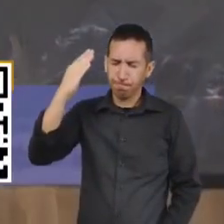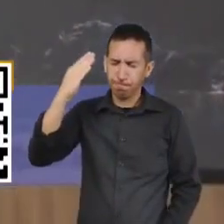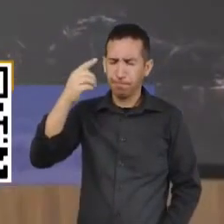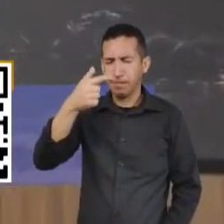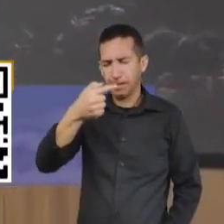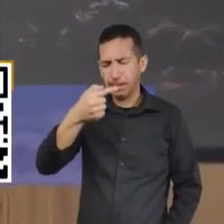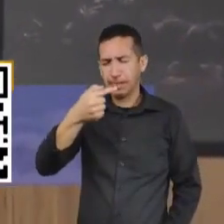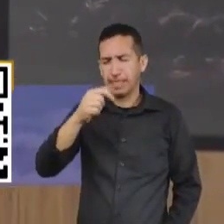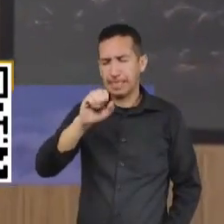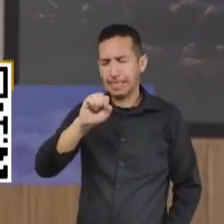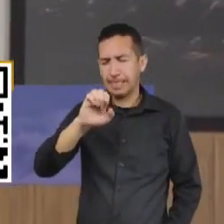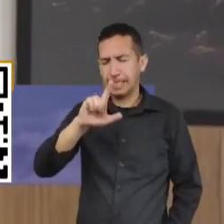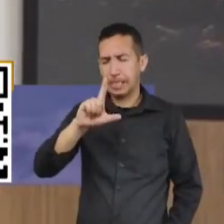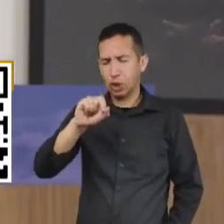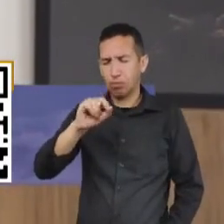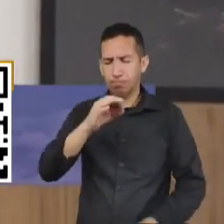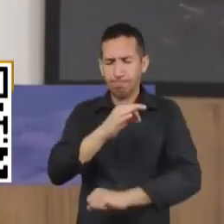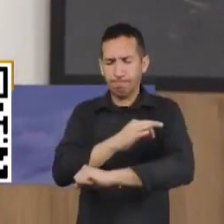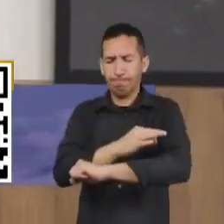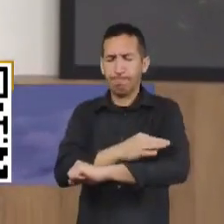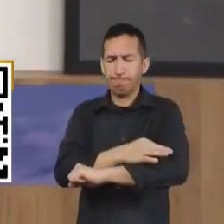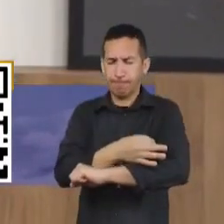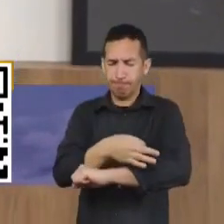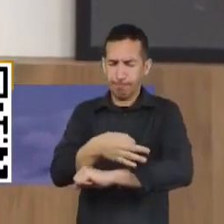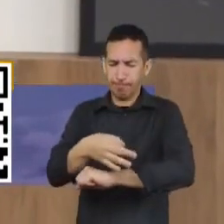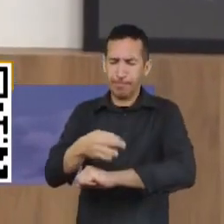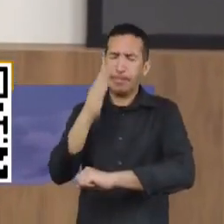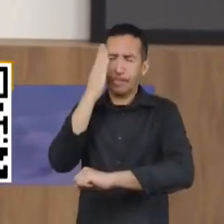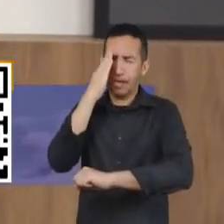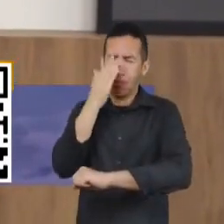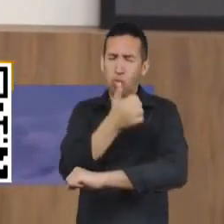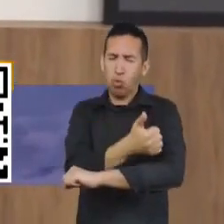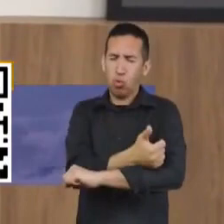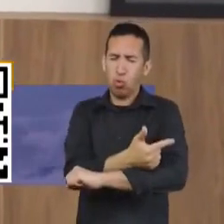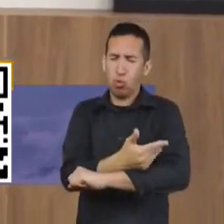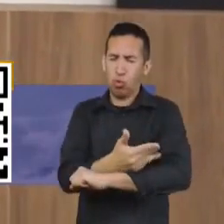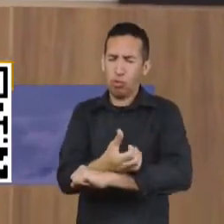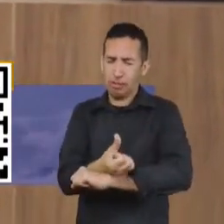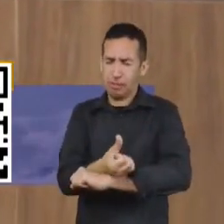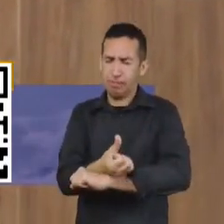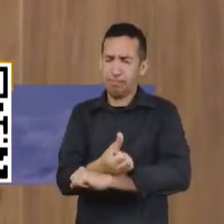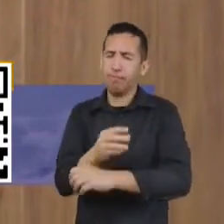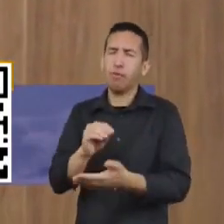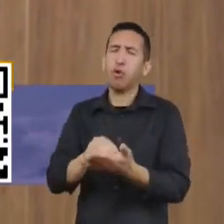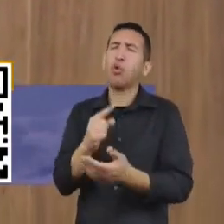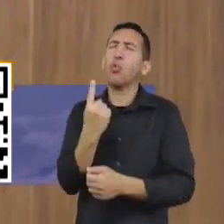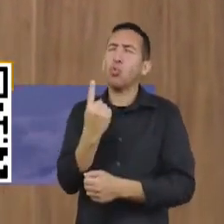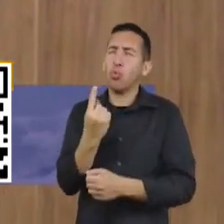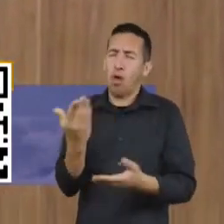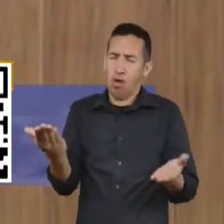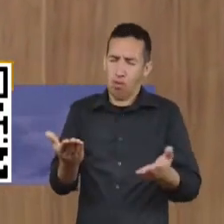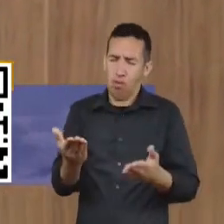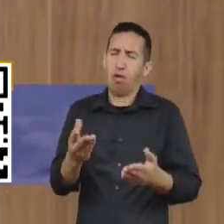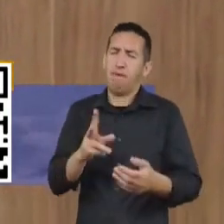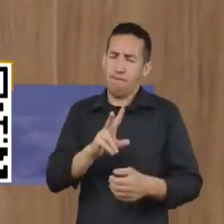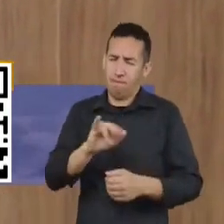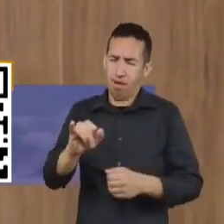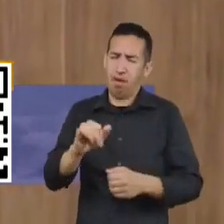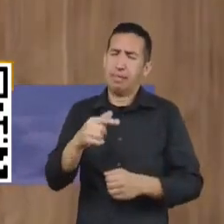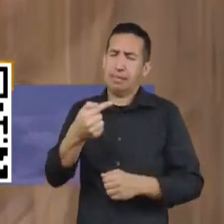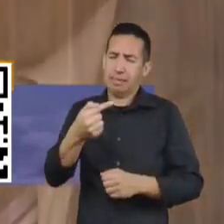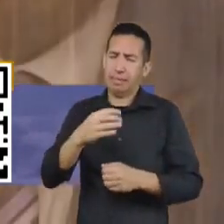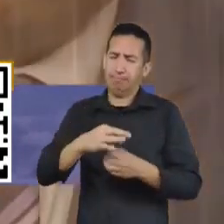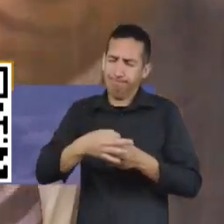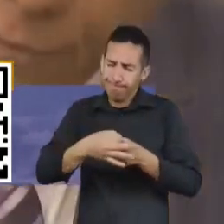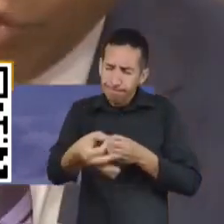pelos 700 nós sabemos que os selos já foram quase todos abertos e que o senhor está abrindo o sétimo selo